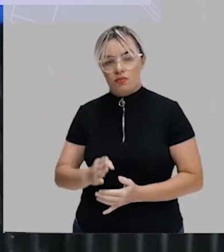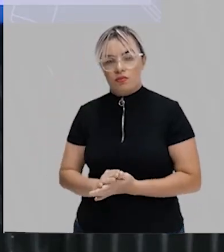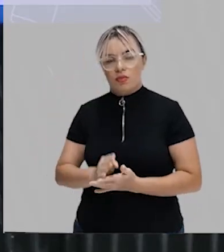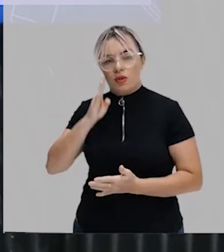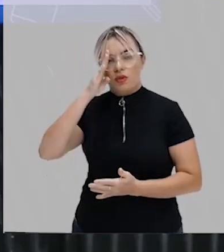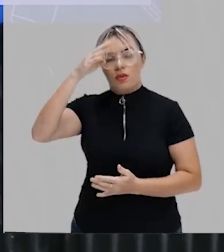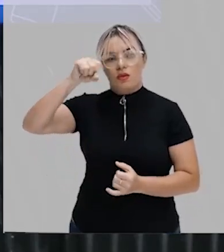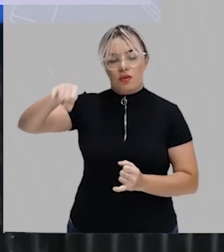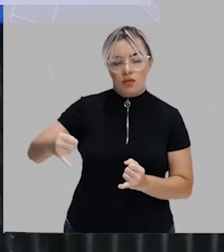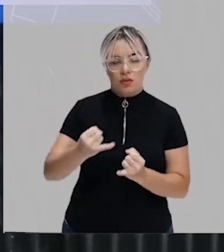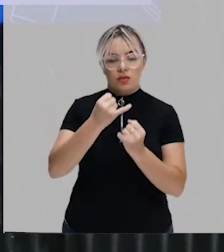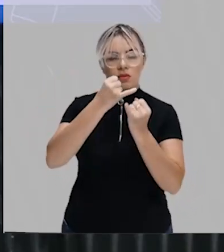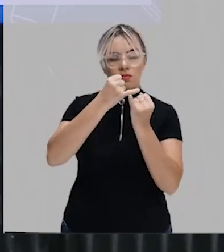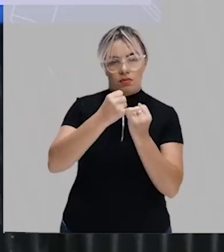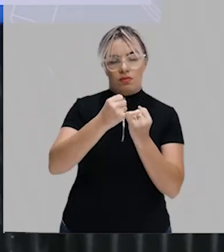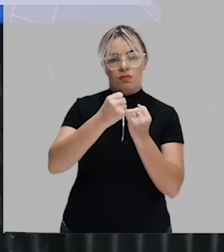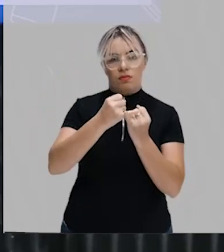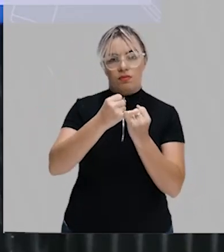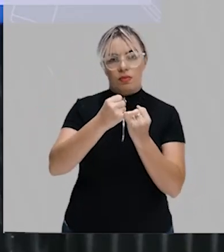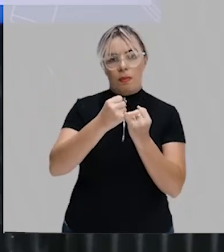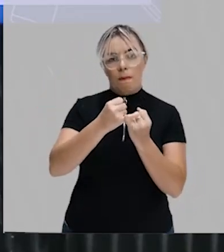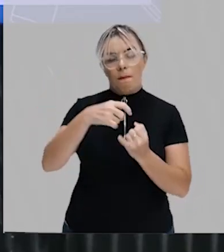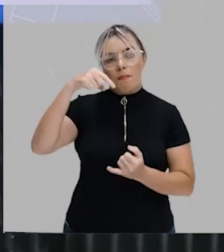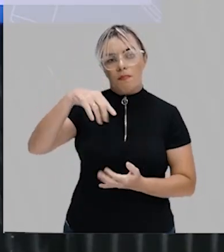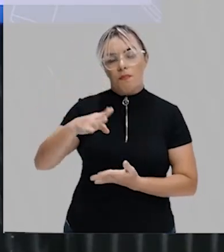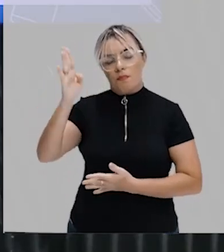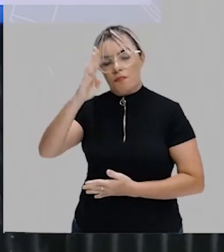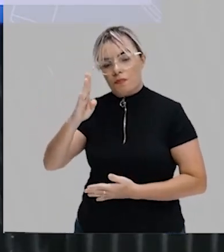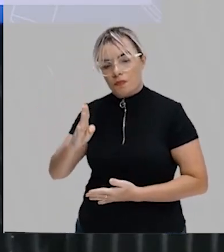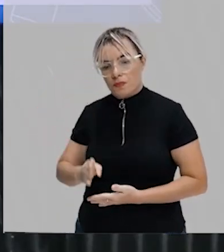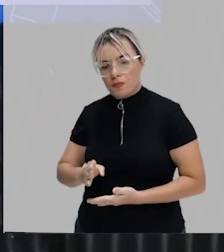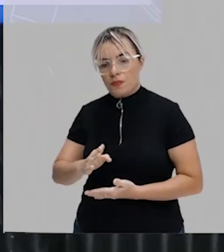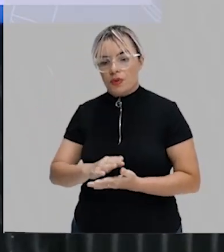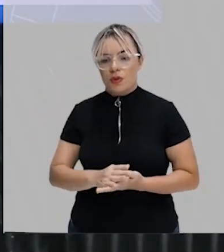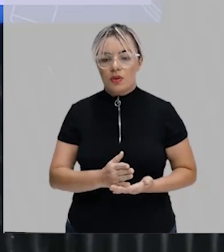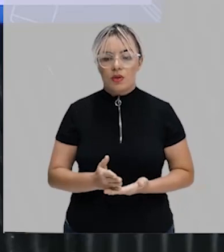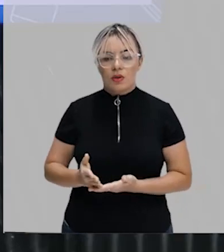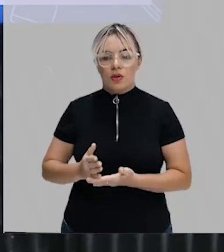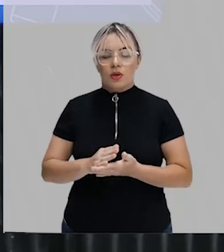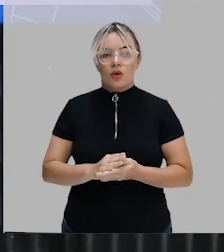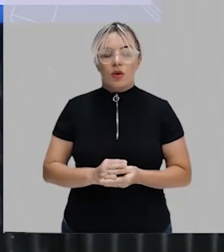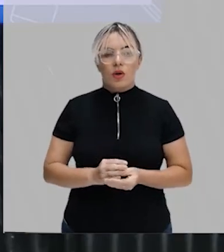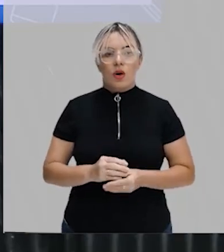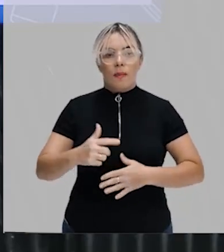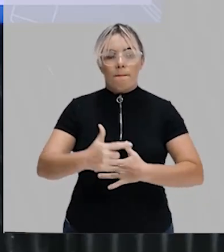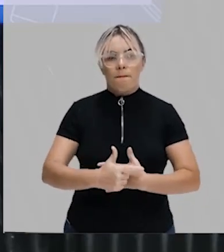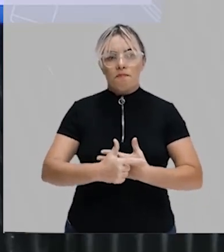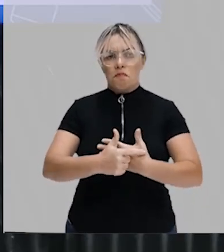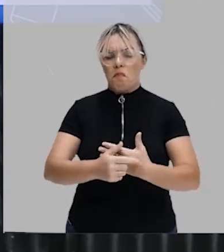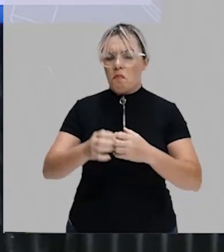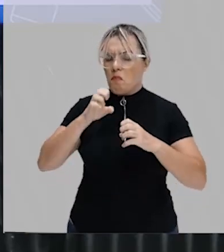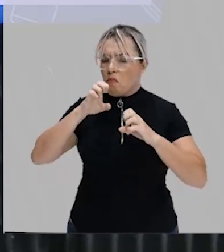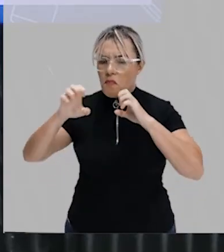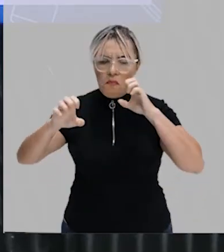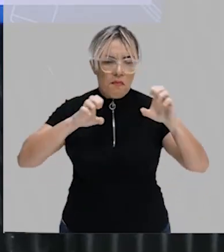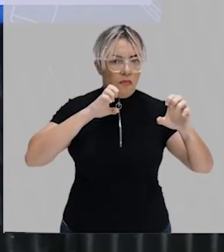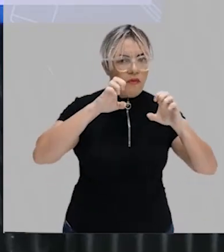Principalmente com a presença jesuítica. A presença jesuítica e o seu papel